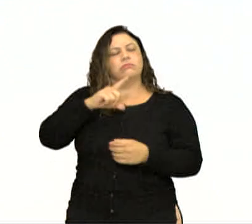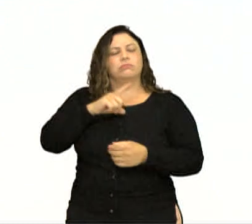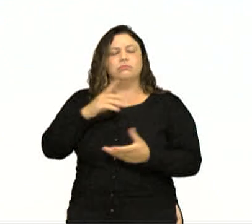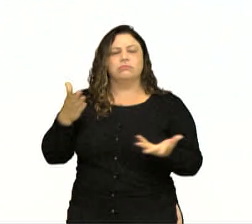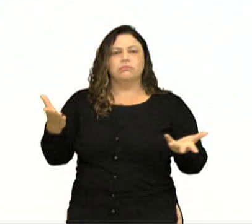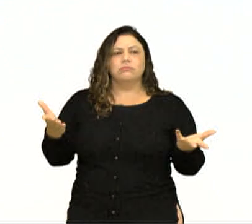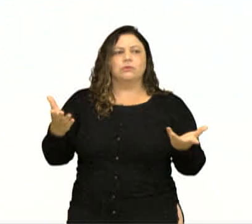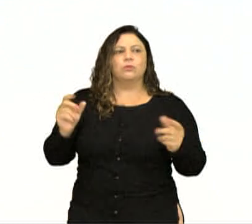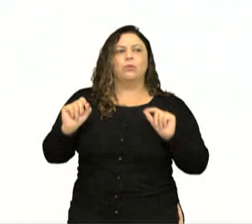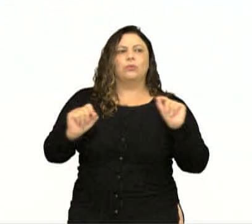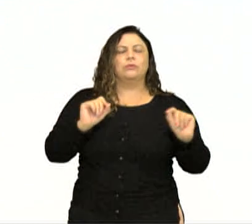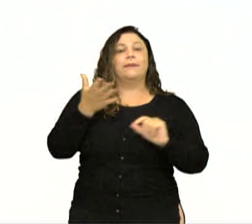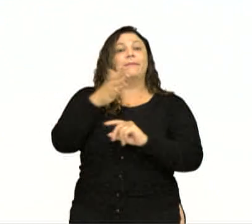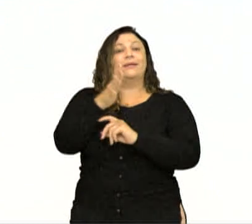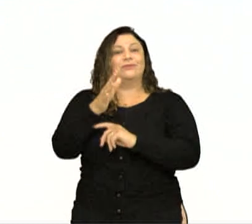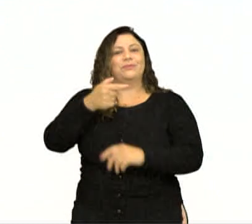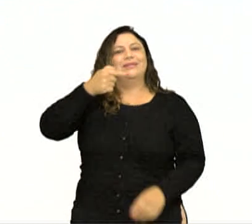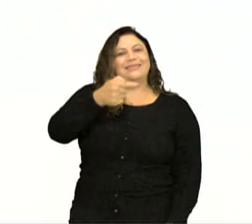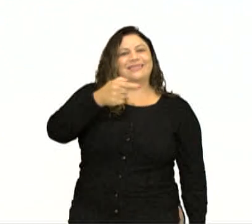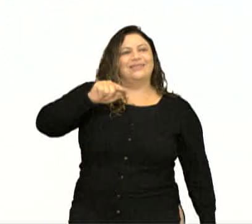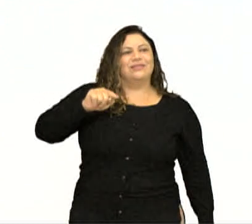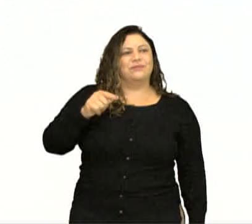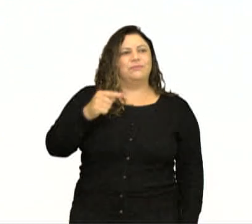aproximadamente, pessoal, olha esse número,